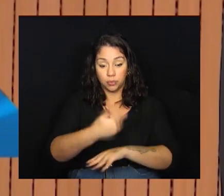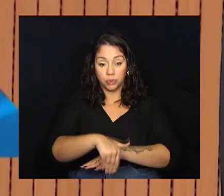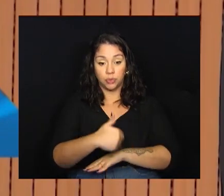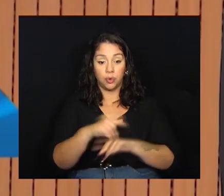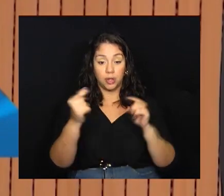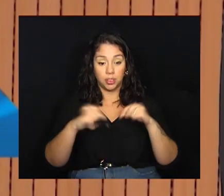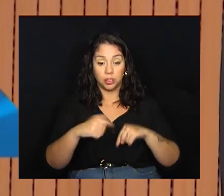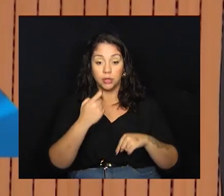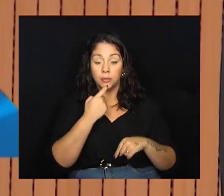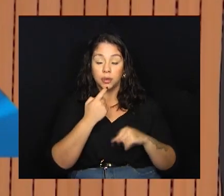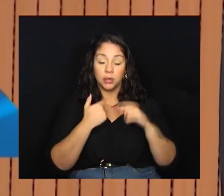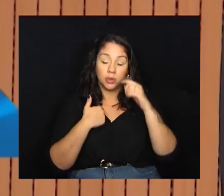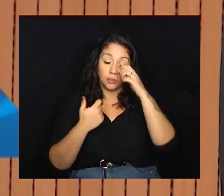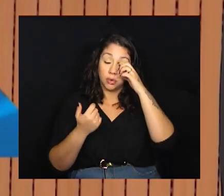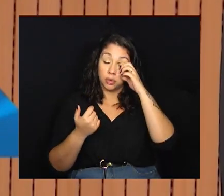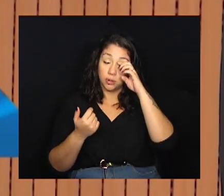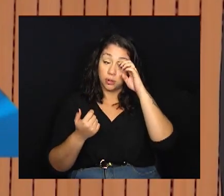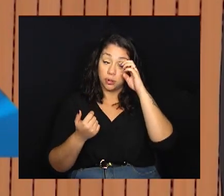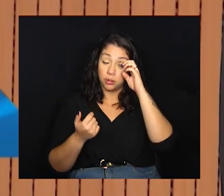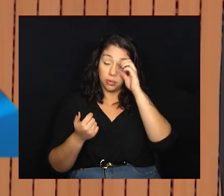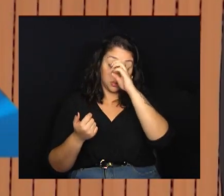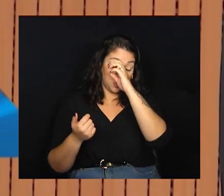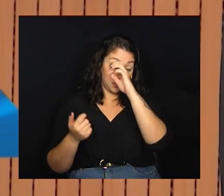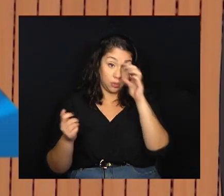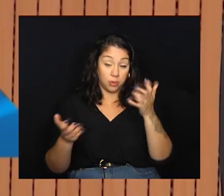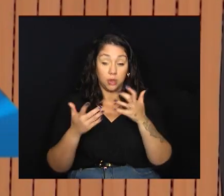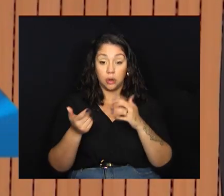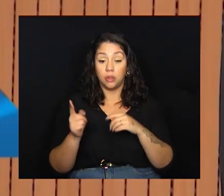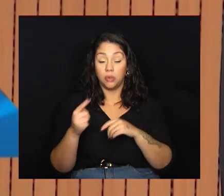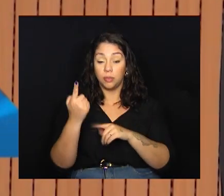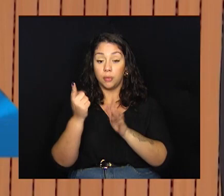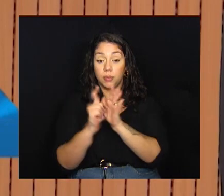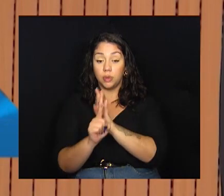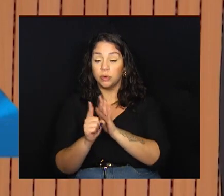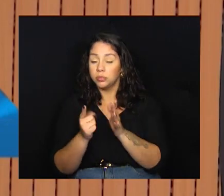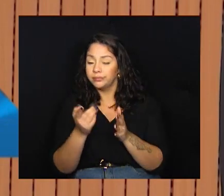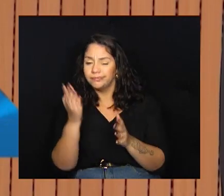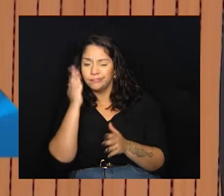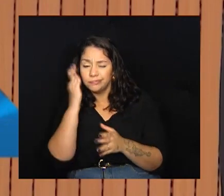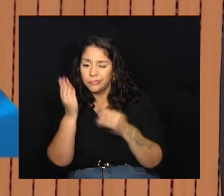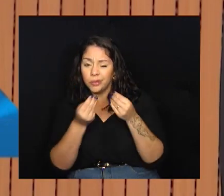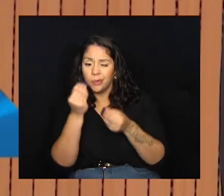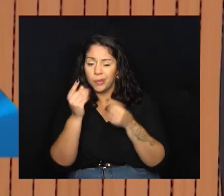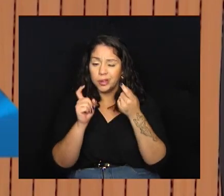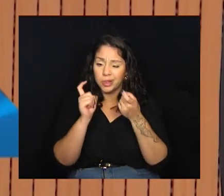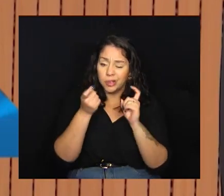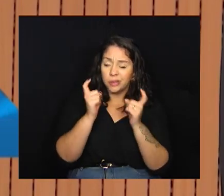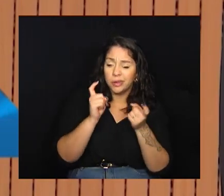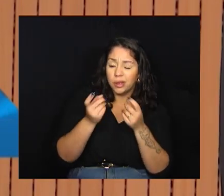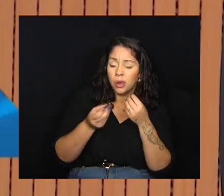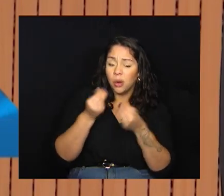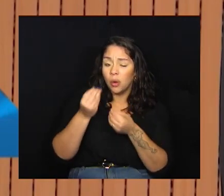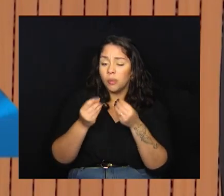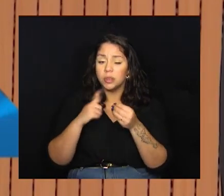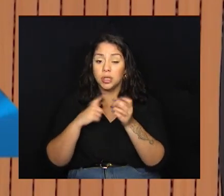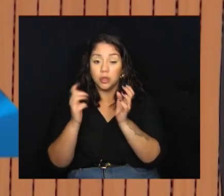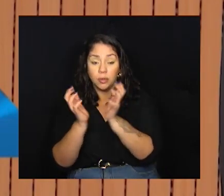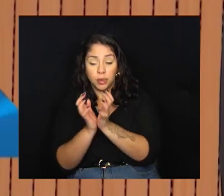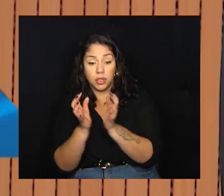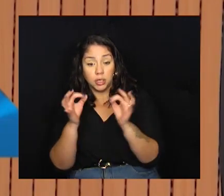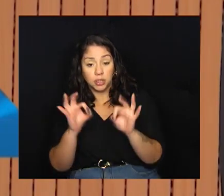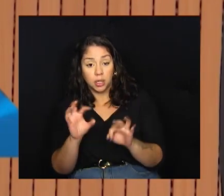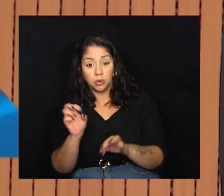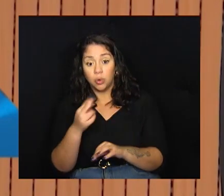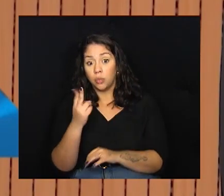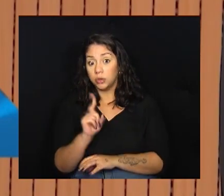Eu até gostaria de uma das perguntas depois saber como anda essas reuniões se cometer tem sido efetivo ou não o